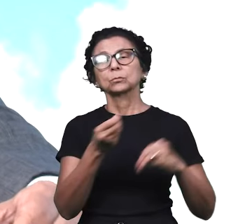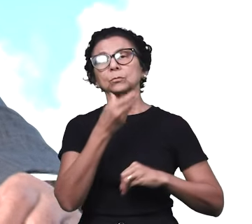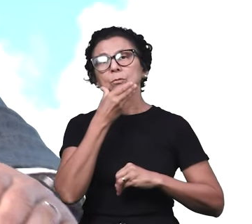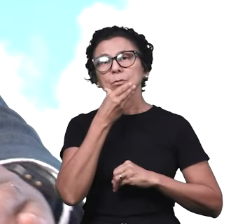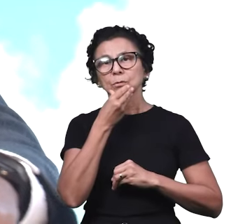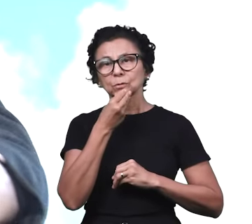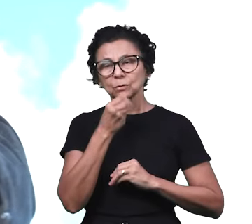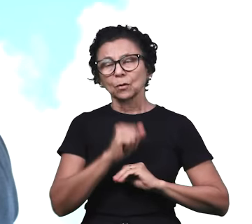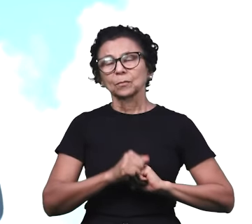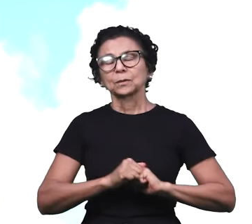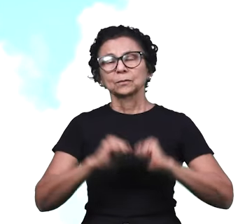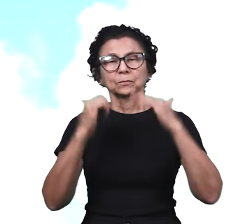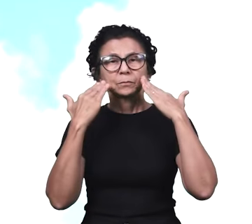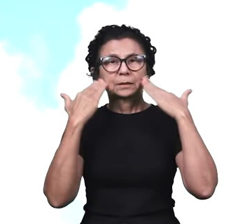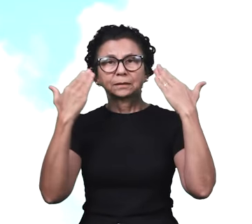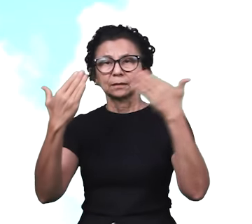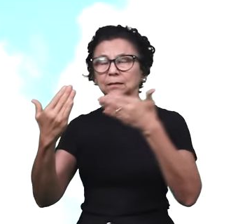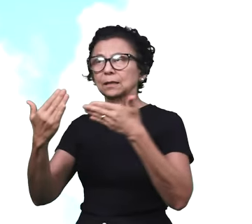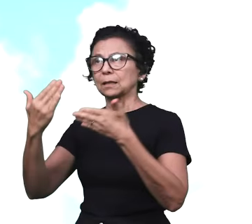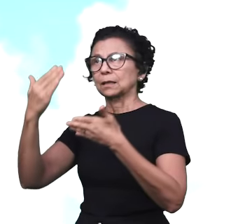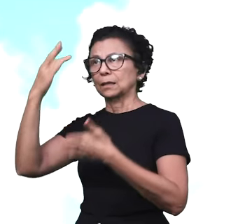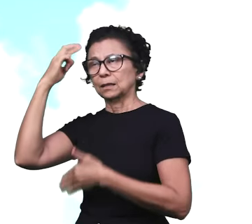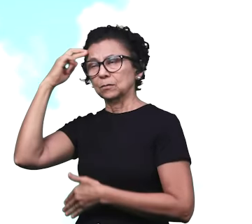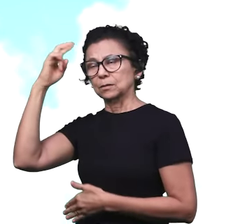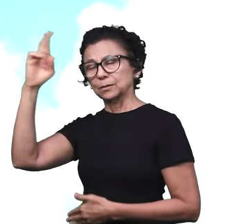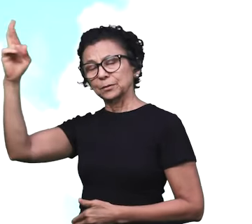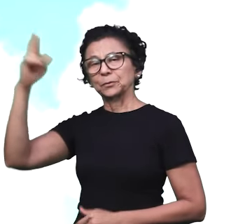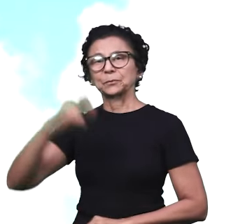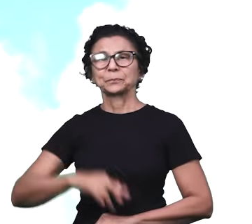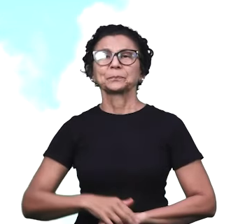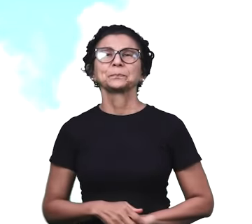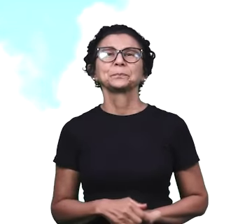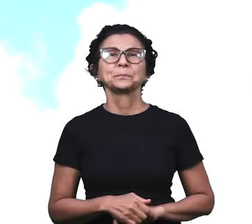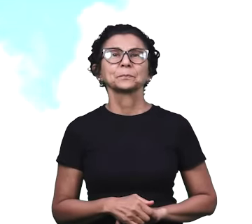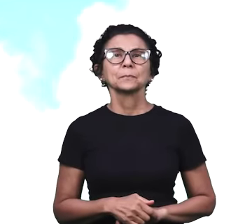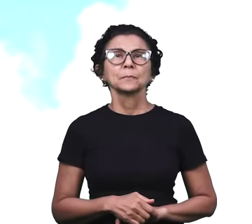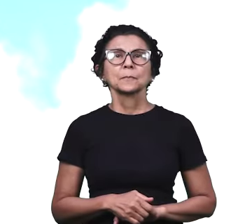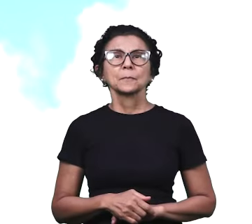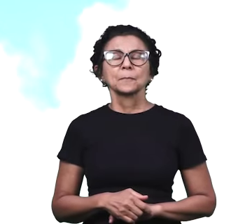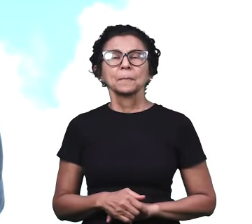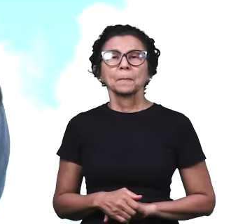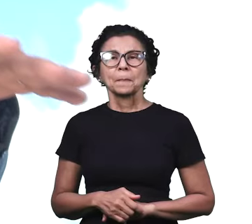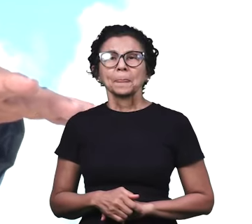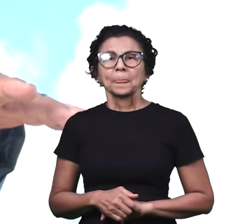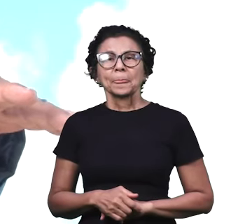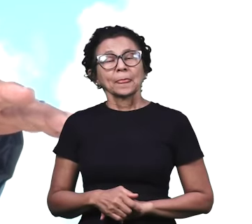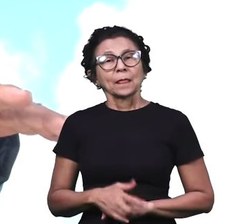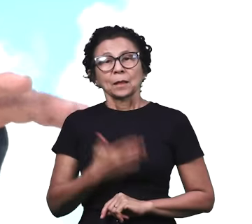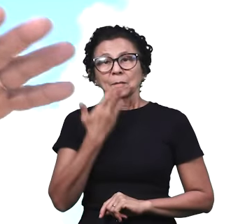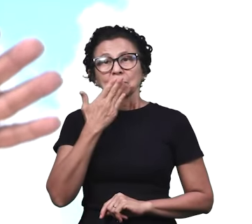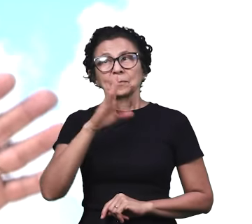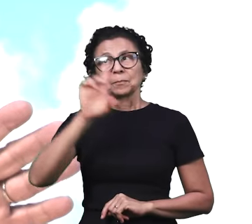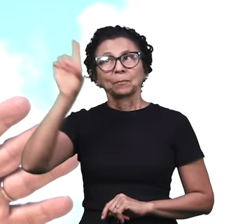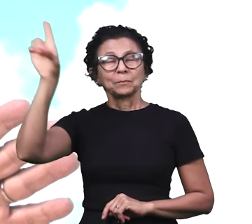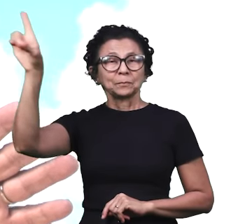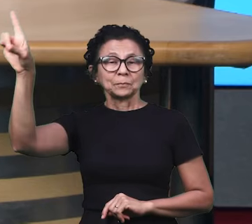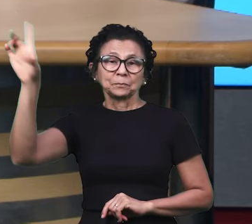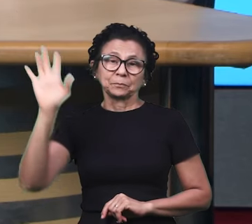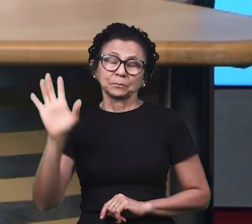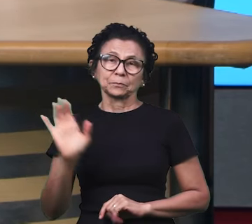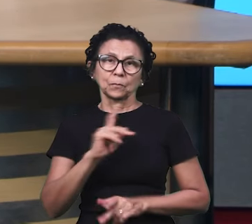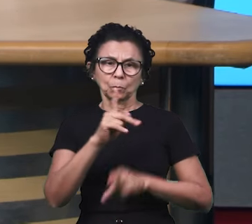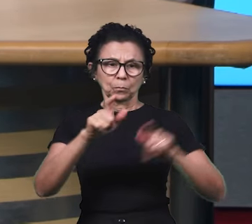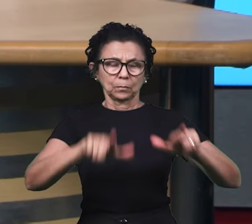é uma bênção que Deus prometeu, mas eles estavam no deserto. Aí, pastor Luciano, interessante, eles estavam no